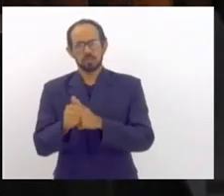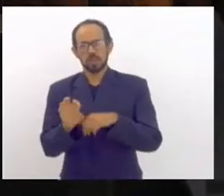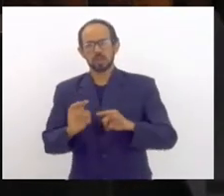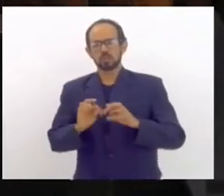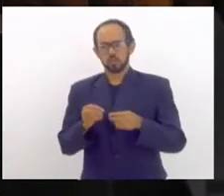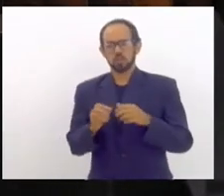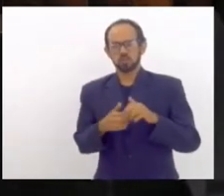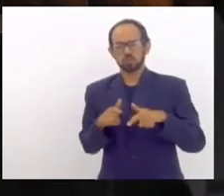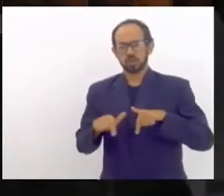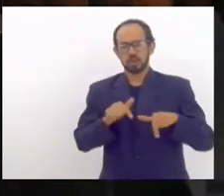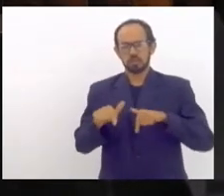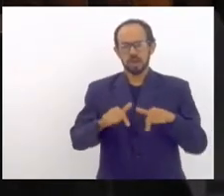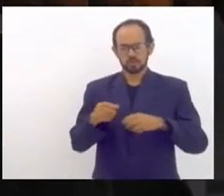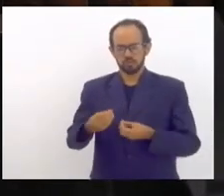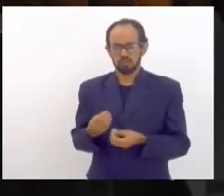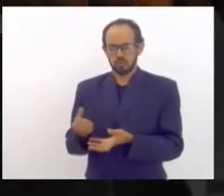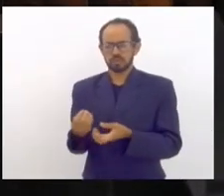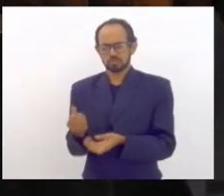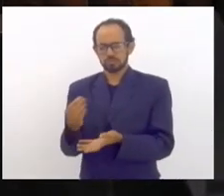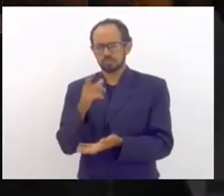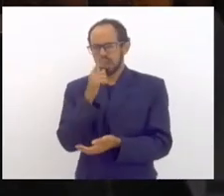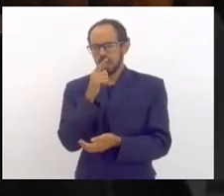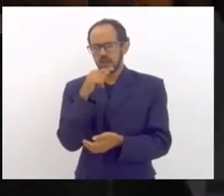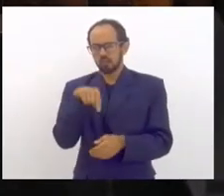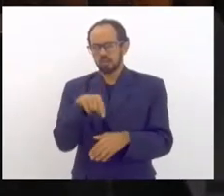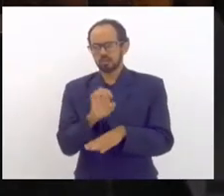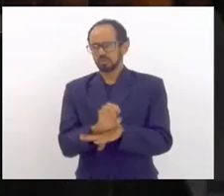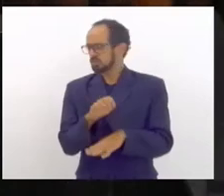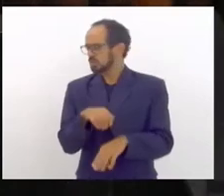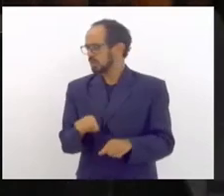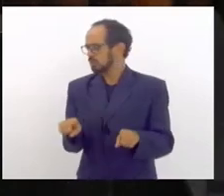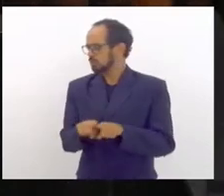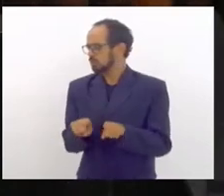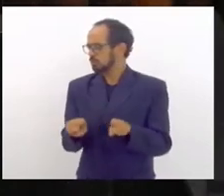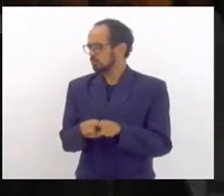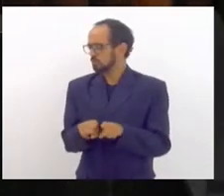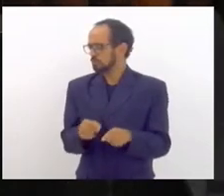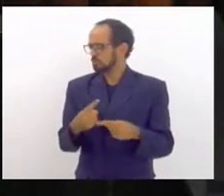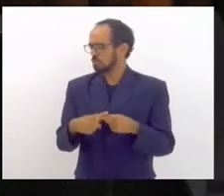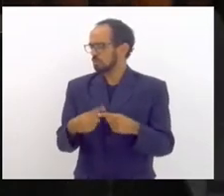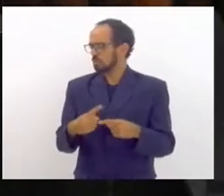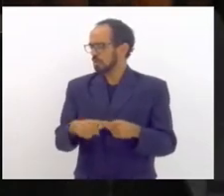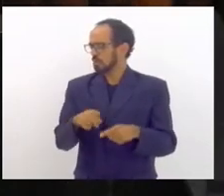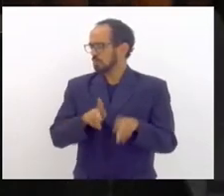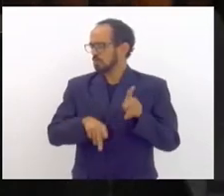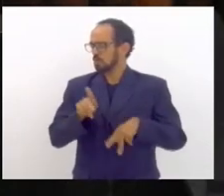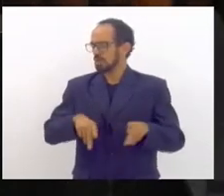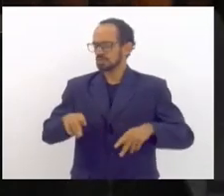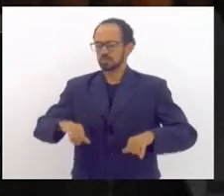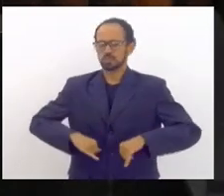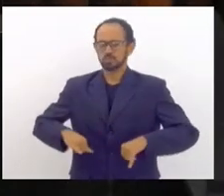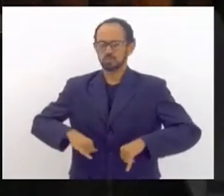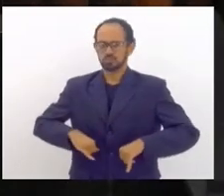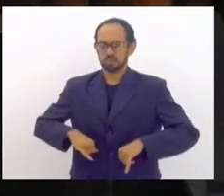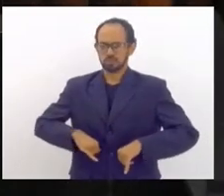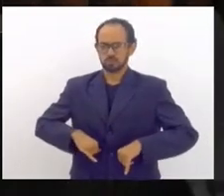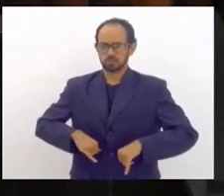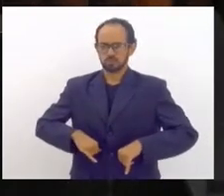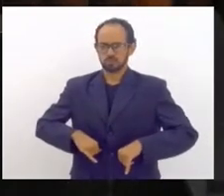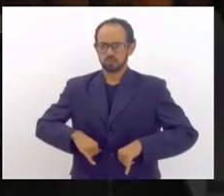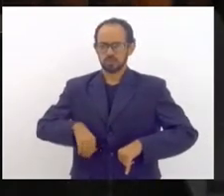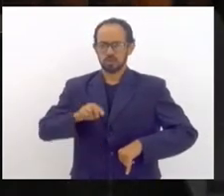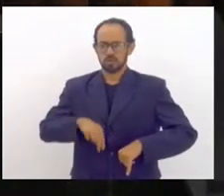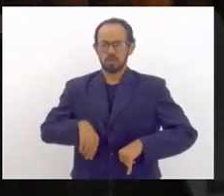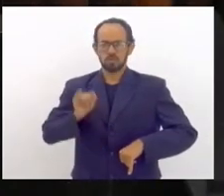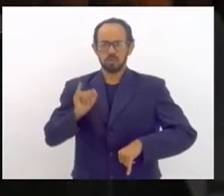as empresas de fornecimento de água no nosso estado, porque a população está sofrendo. Em Nova Iguaçu, na minha cidade, tia Ju, está